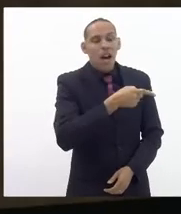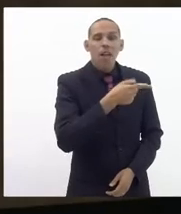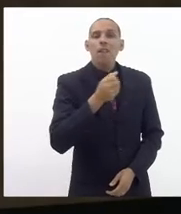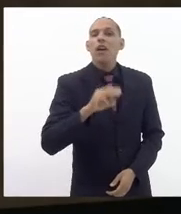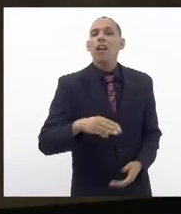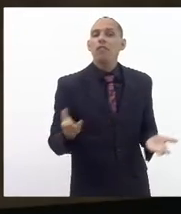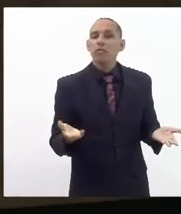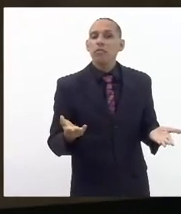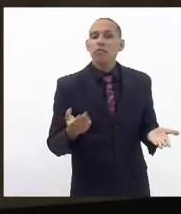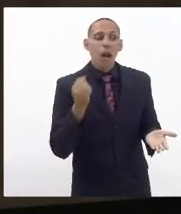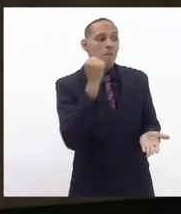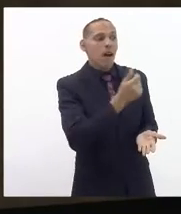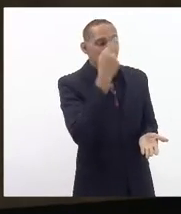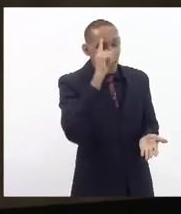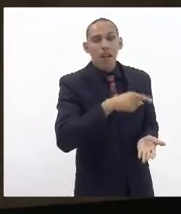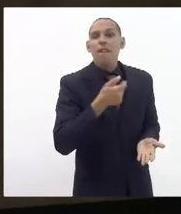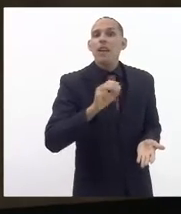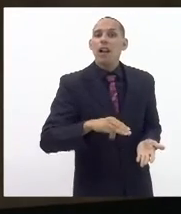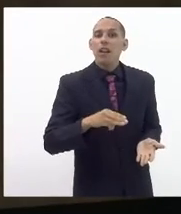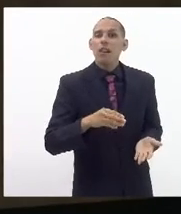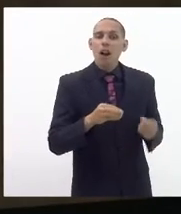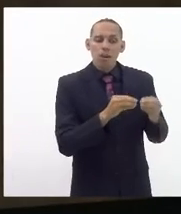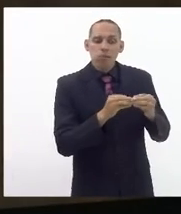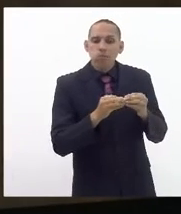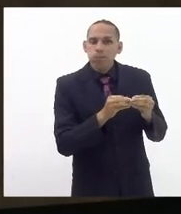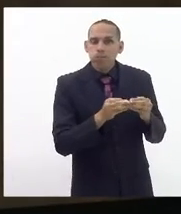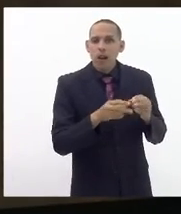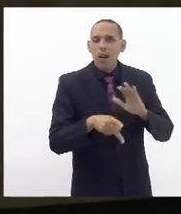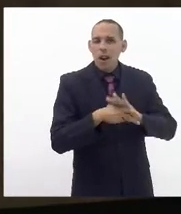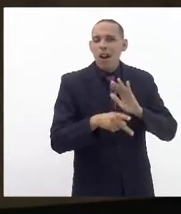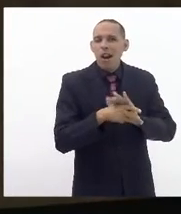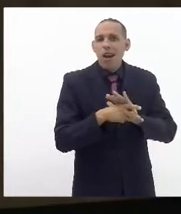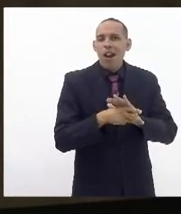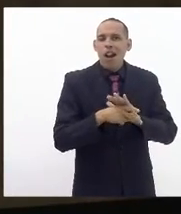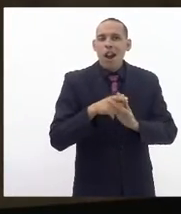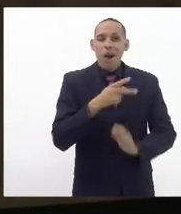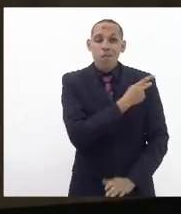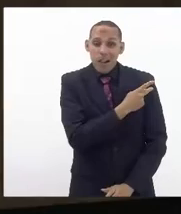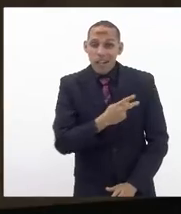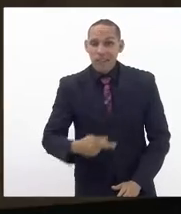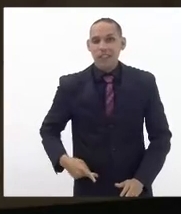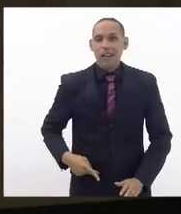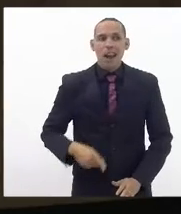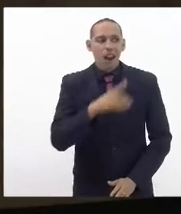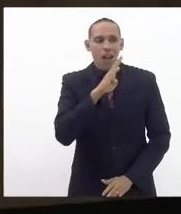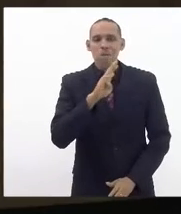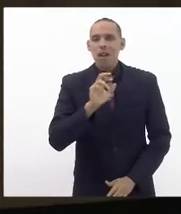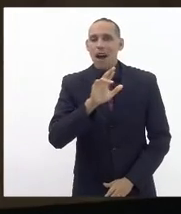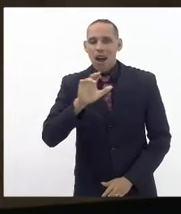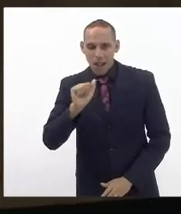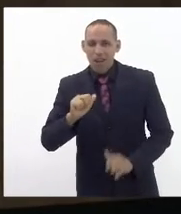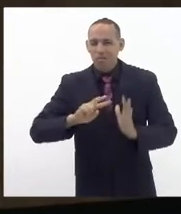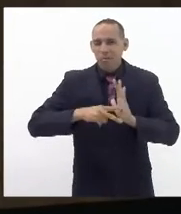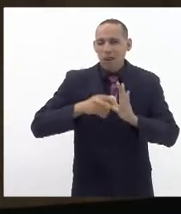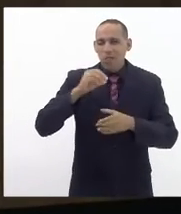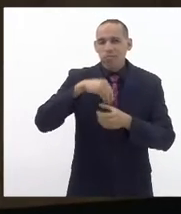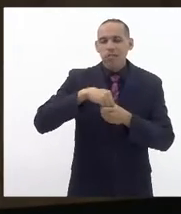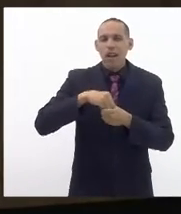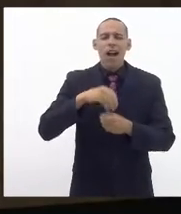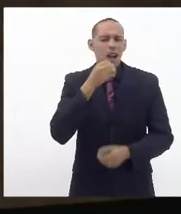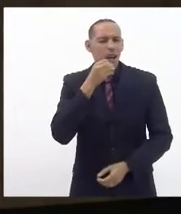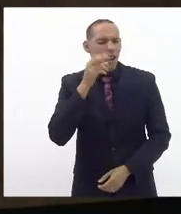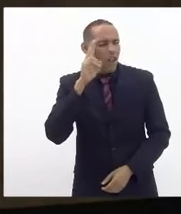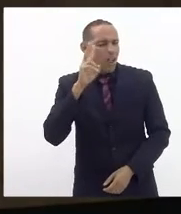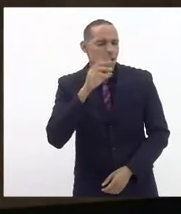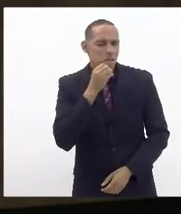pelas investigações, aliás, vizinho do presidente da República, no condomínio em que morava na Barra da Tijuca. Aliás, é bom lembrar